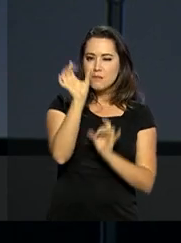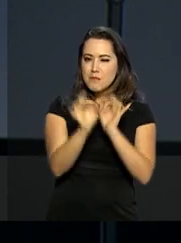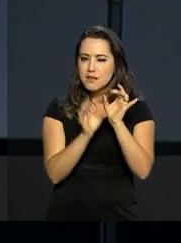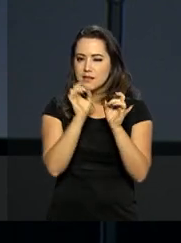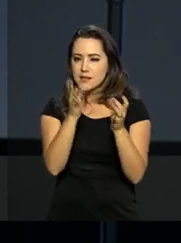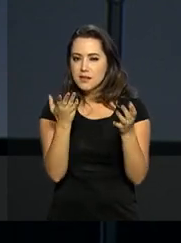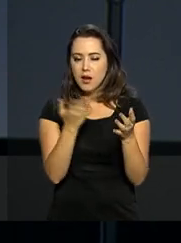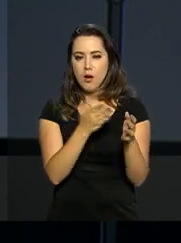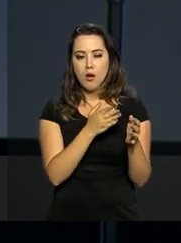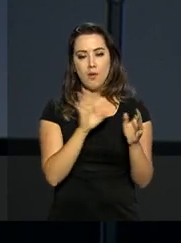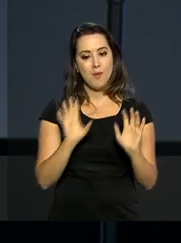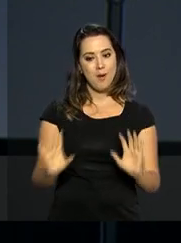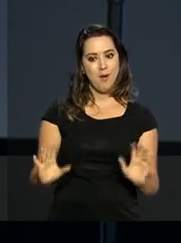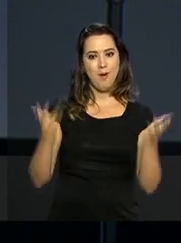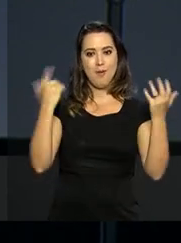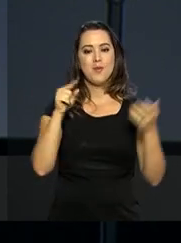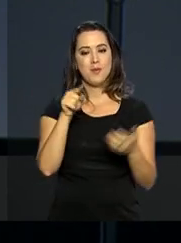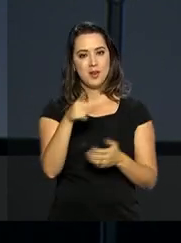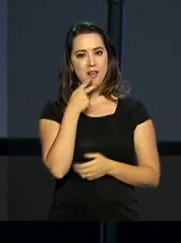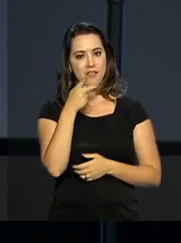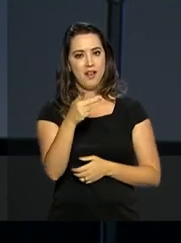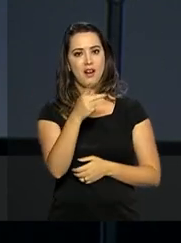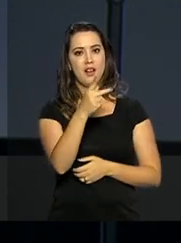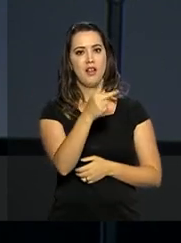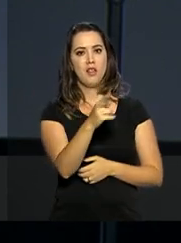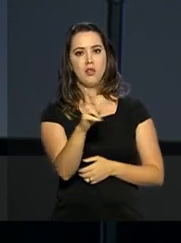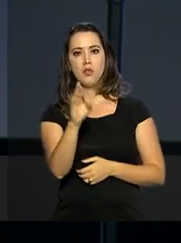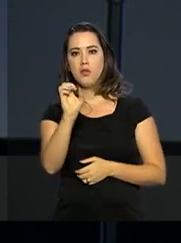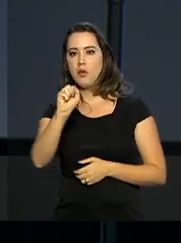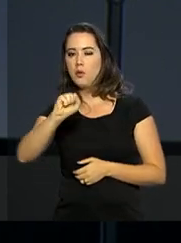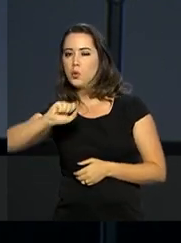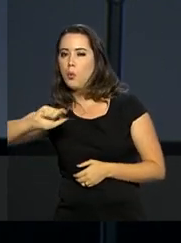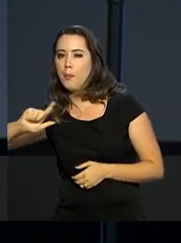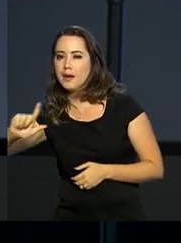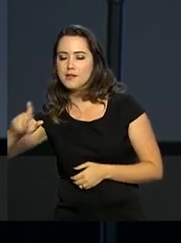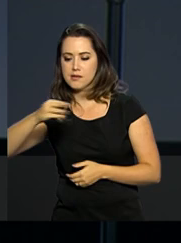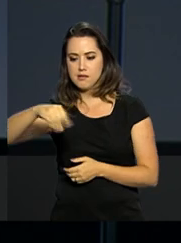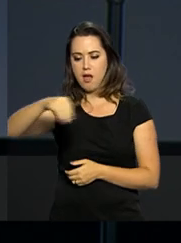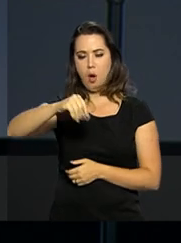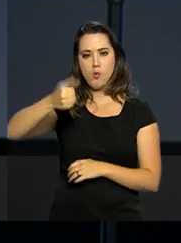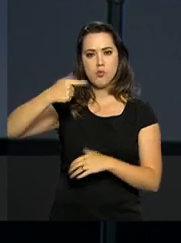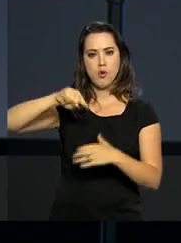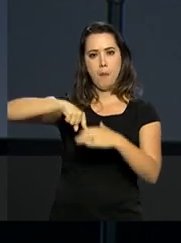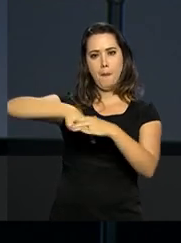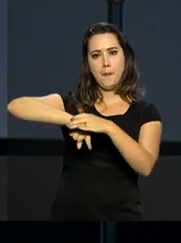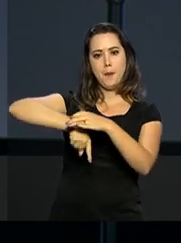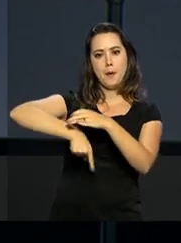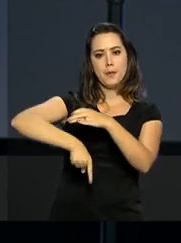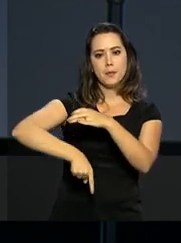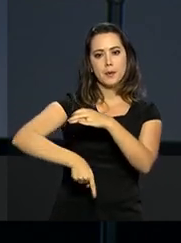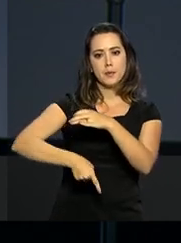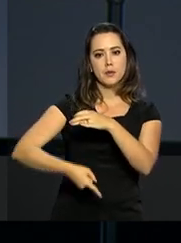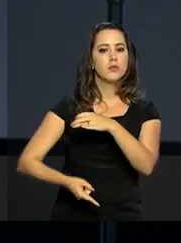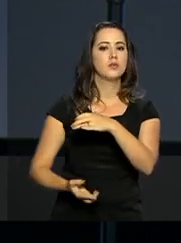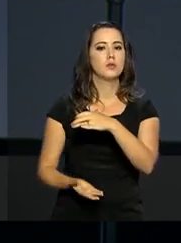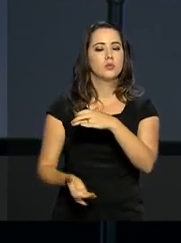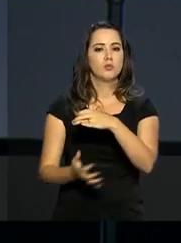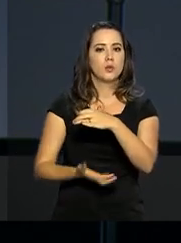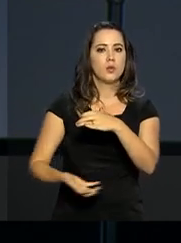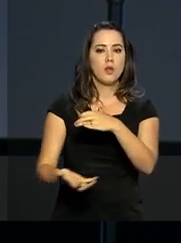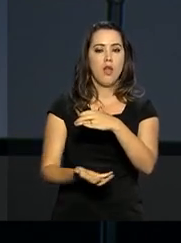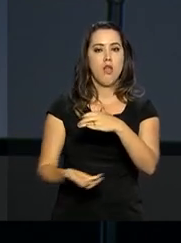especialmente para comemorar esse caso do pré-sal, que, como vemos, é emblemático. Não é? O que os senhores têm de reservas hoje no